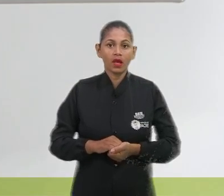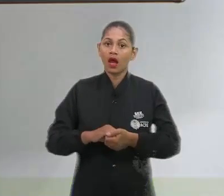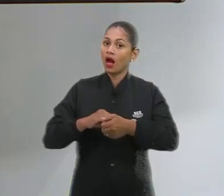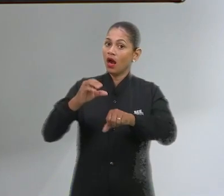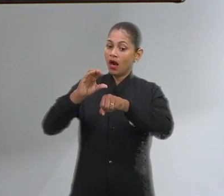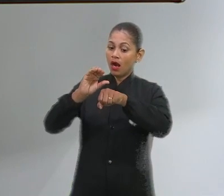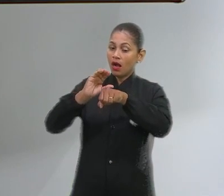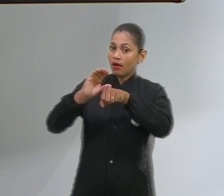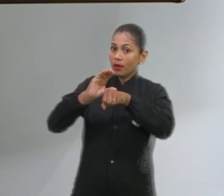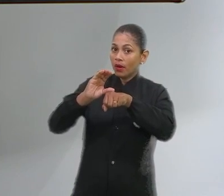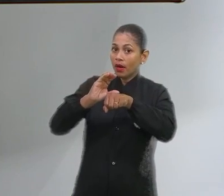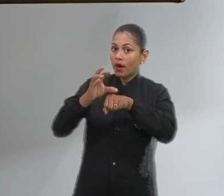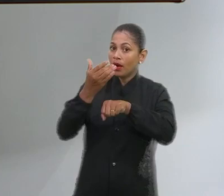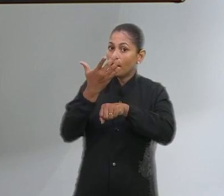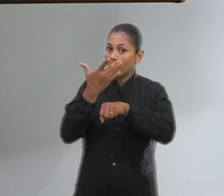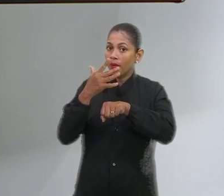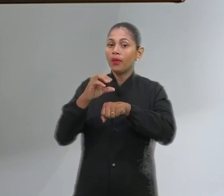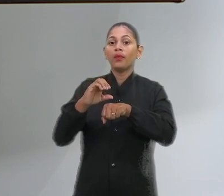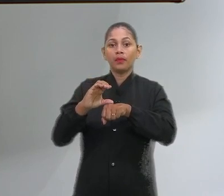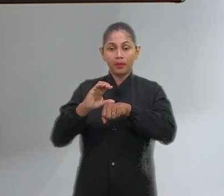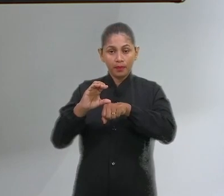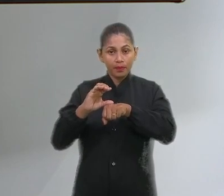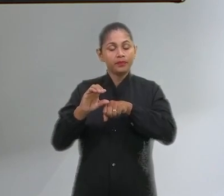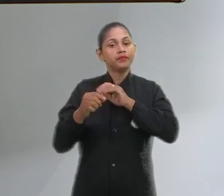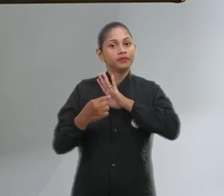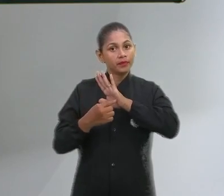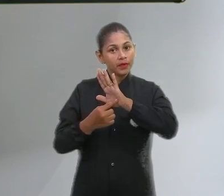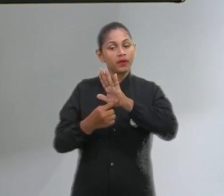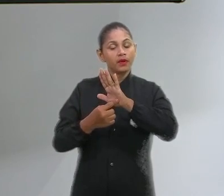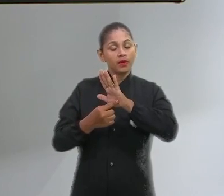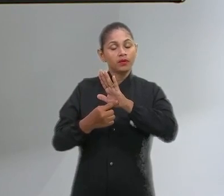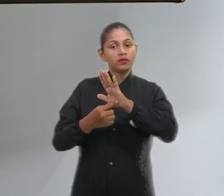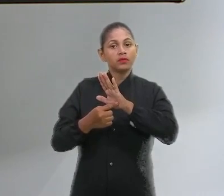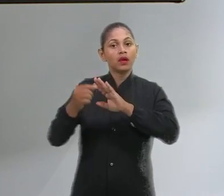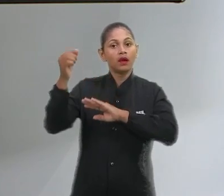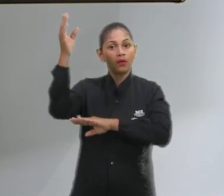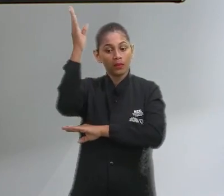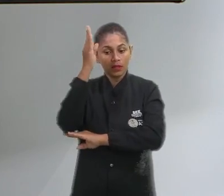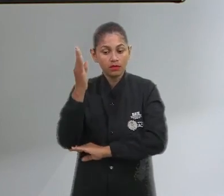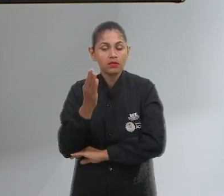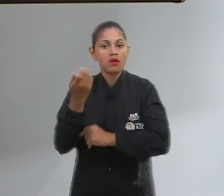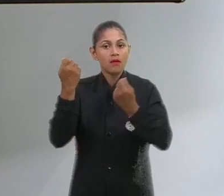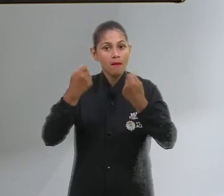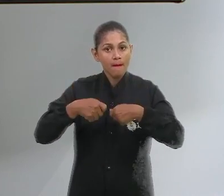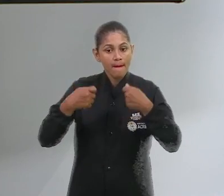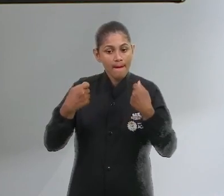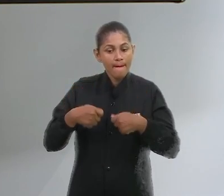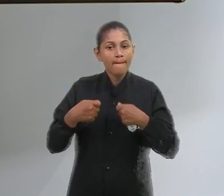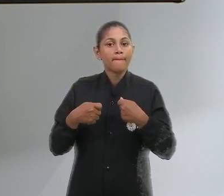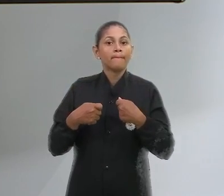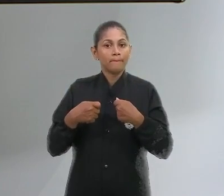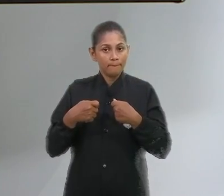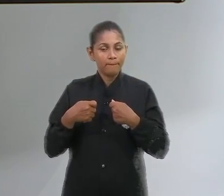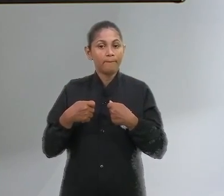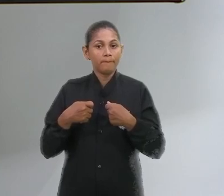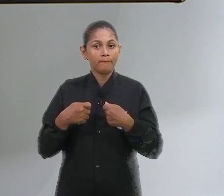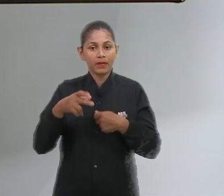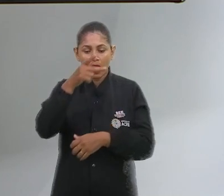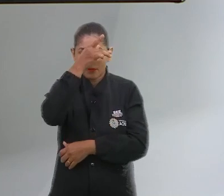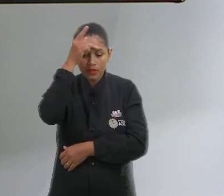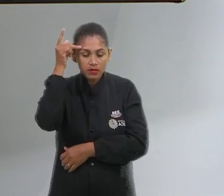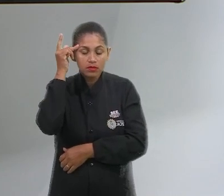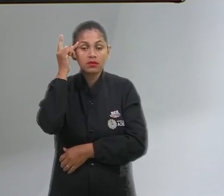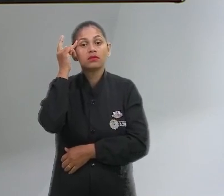R$ 7.000, que vocês estão visualizando nesse levantamento, realizado pelo DIEESE, que inclusive é um